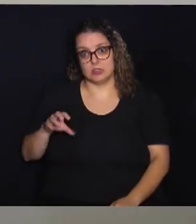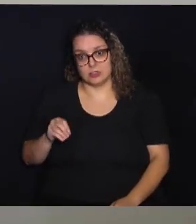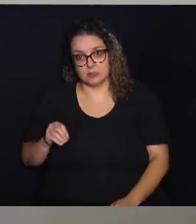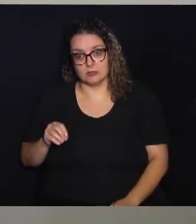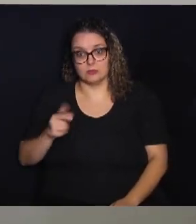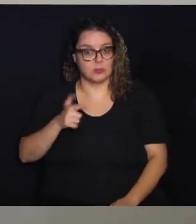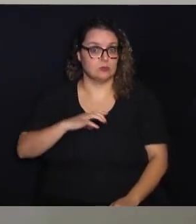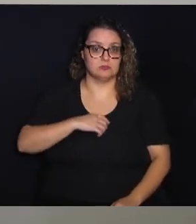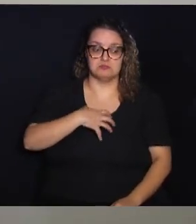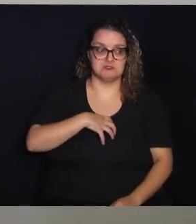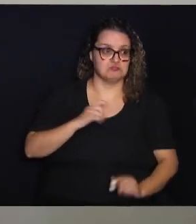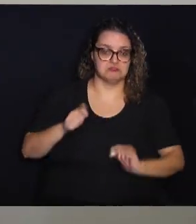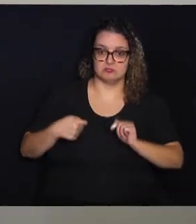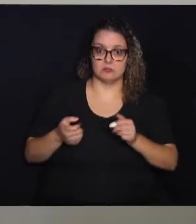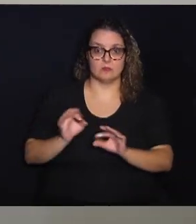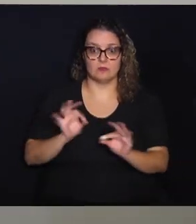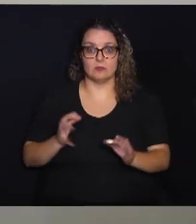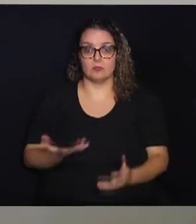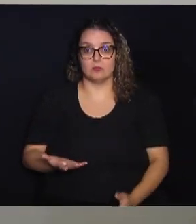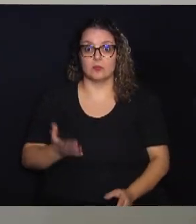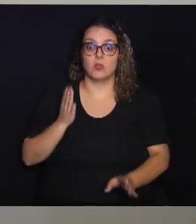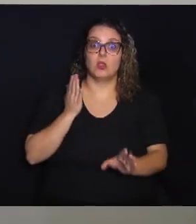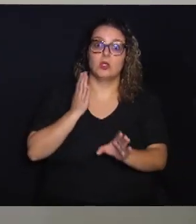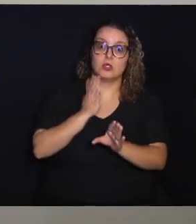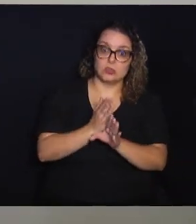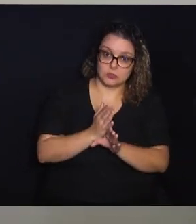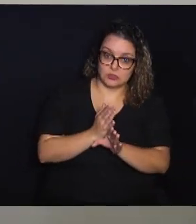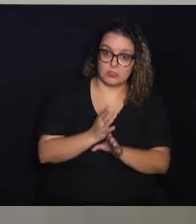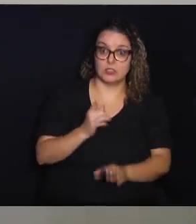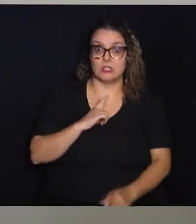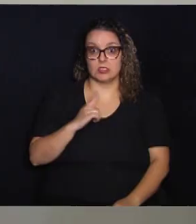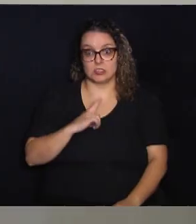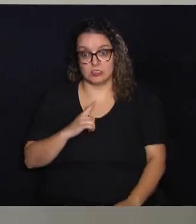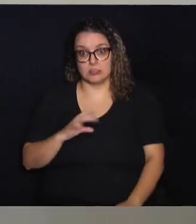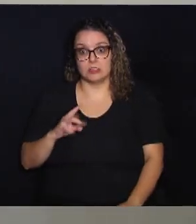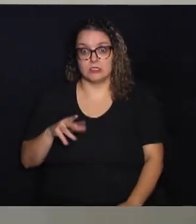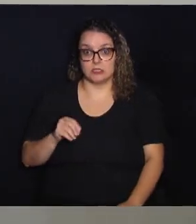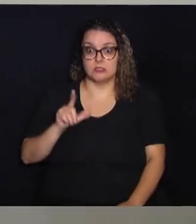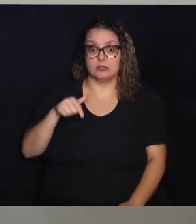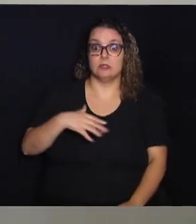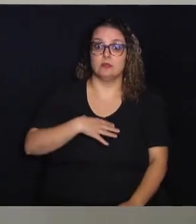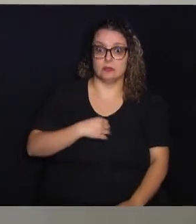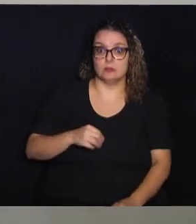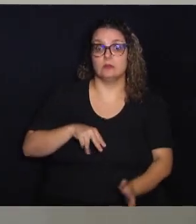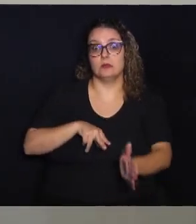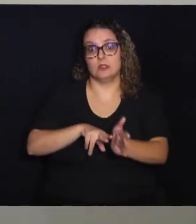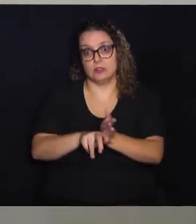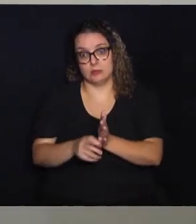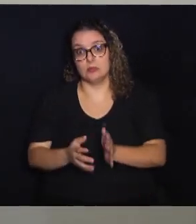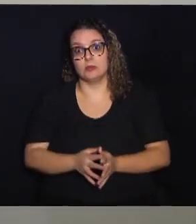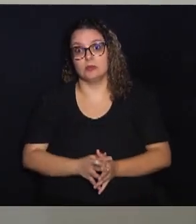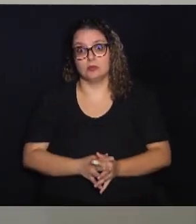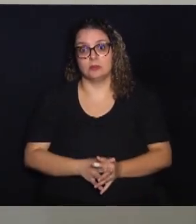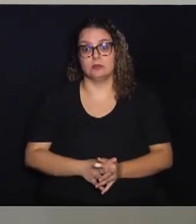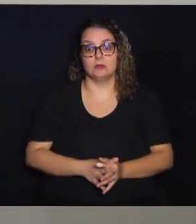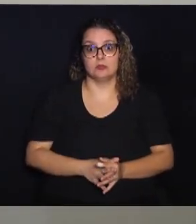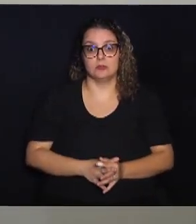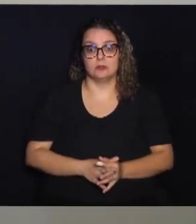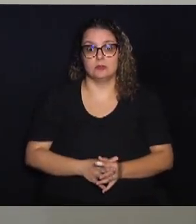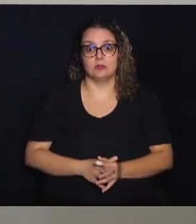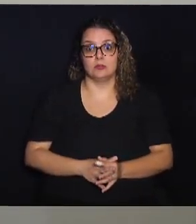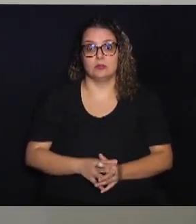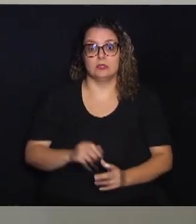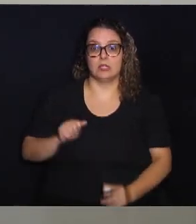causa sintomas, e acabam descobrindo que tem esse traço só depois de ter um filho com o diagnóstico da